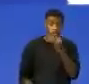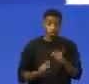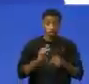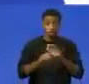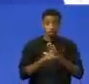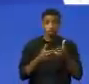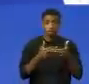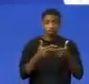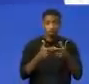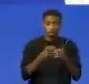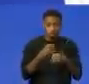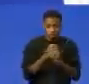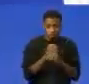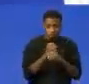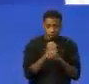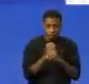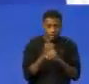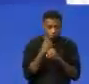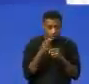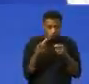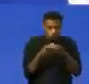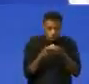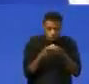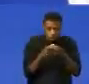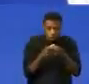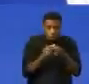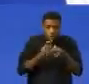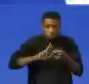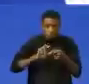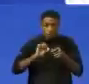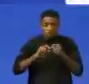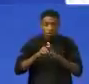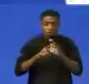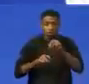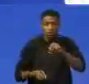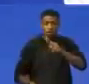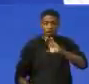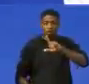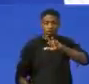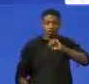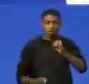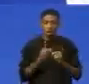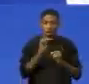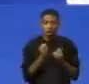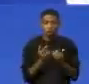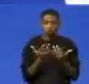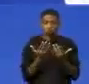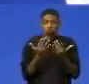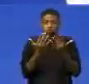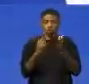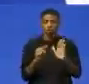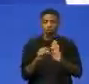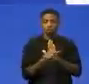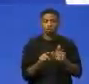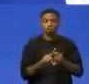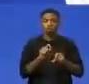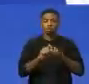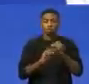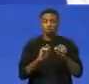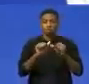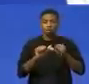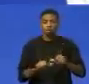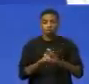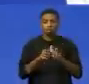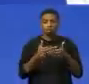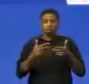partículas microscópicas que na atmosfera funcionam com núcleos de condensação de vapor d'água. Pergunta dele, a fixação